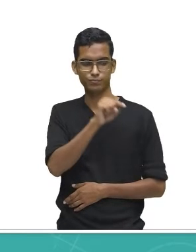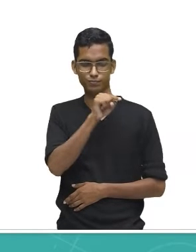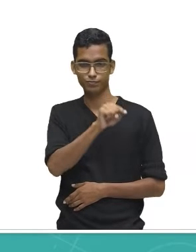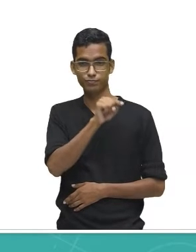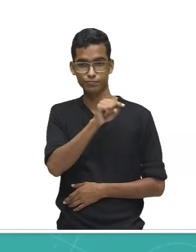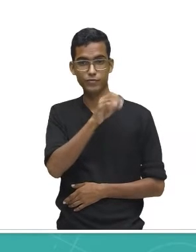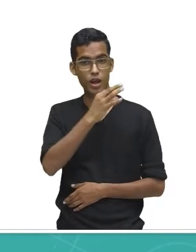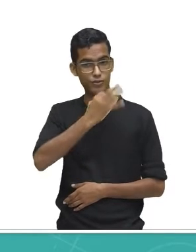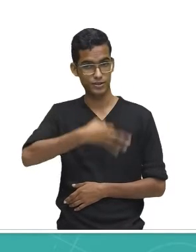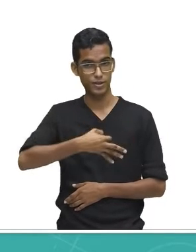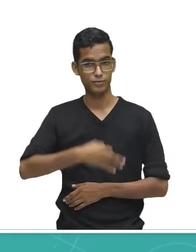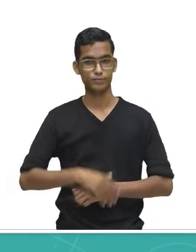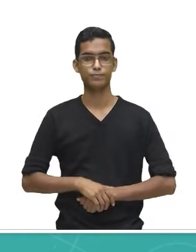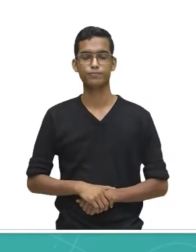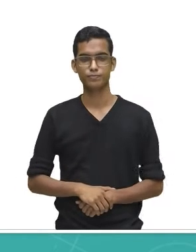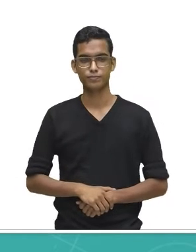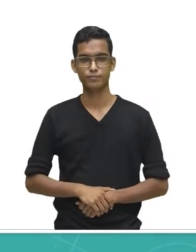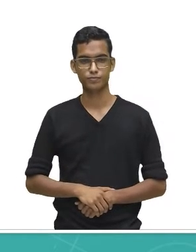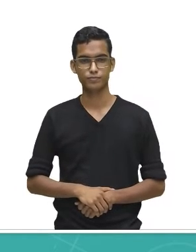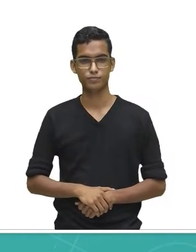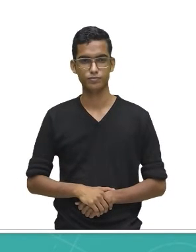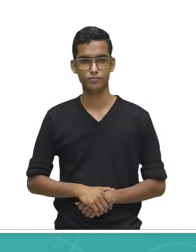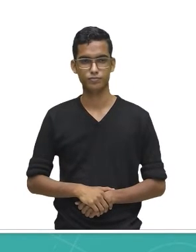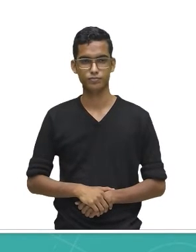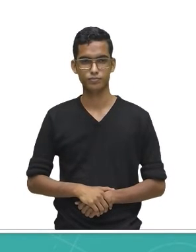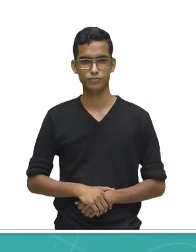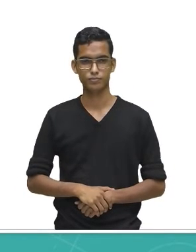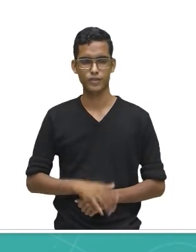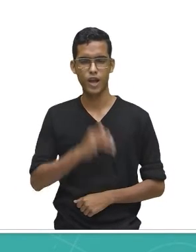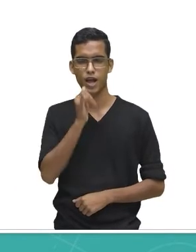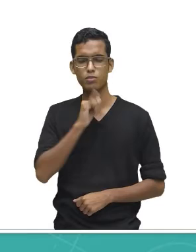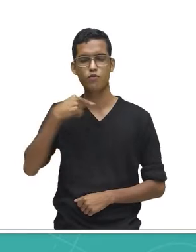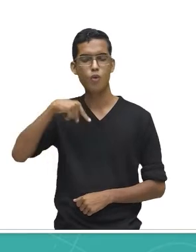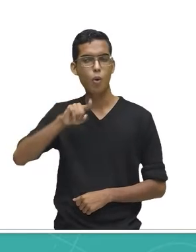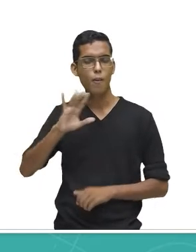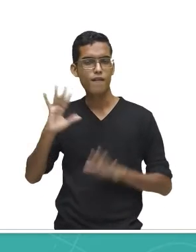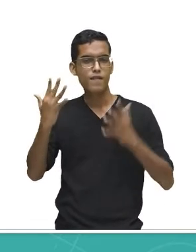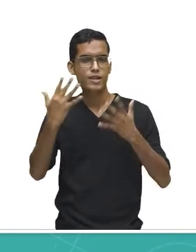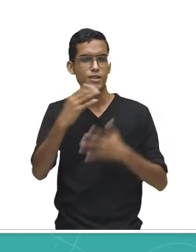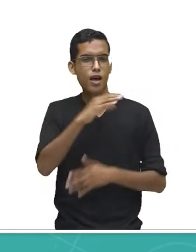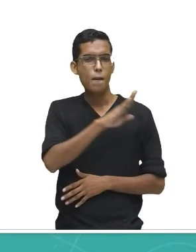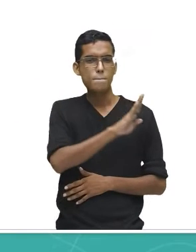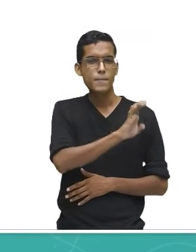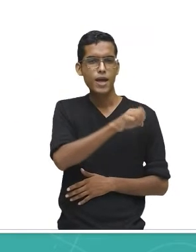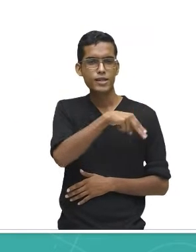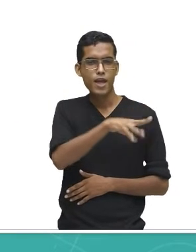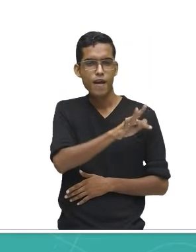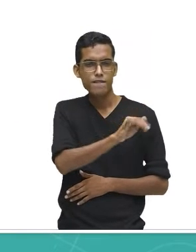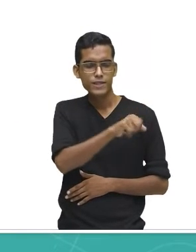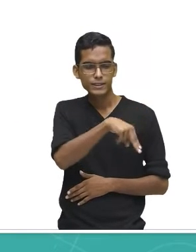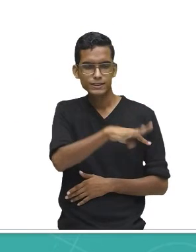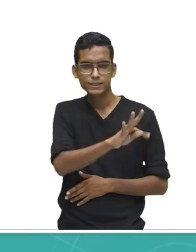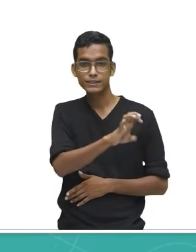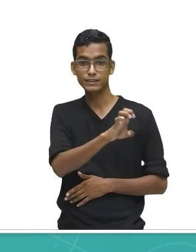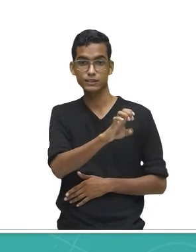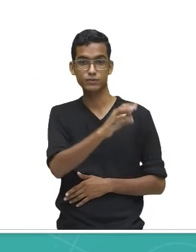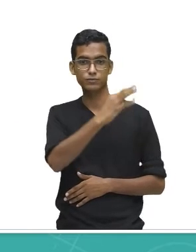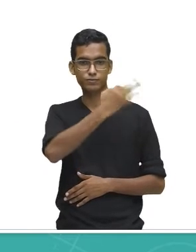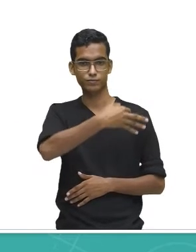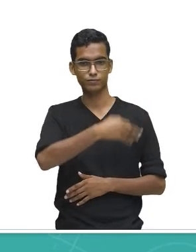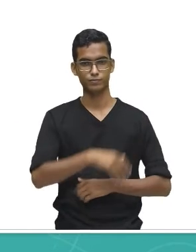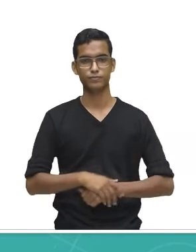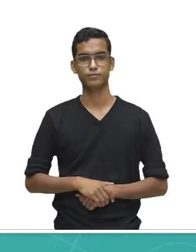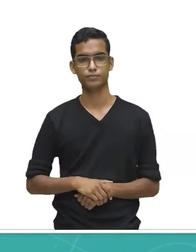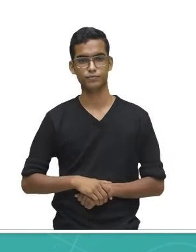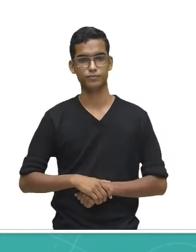beneficente. A festa é beneficente, quando você vai fazer um benefício, né? Fazer algo bom para arrecadar